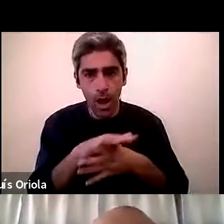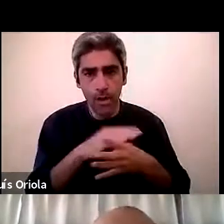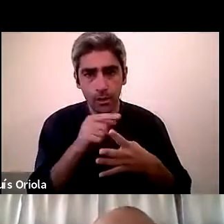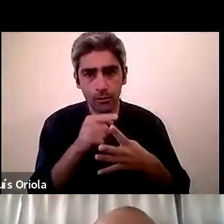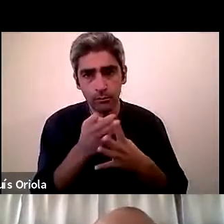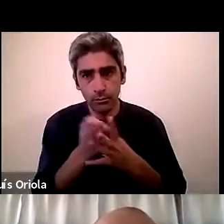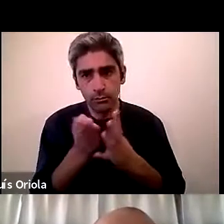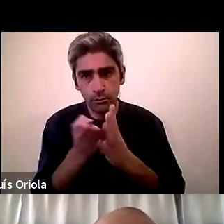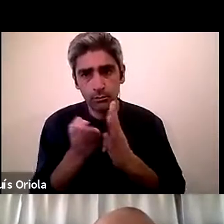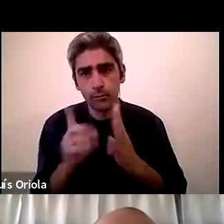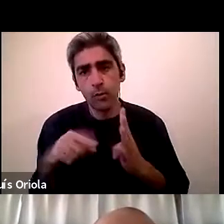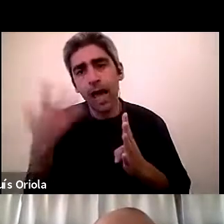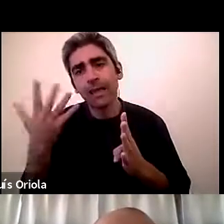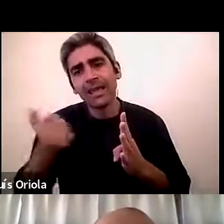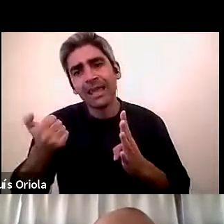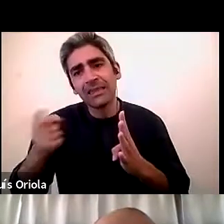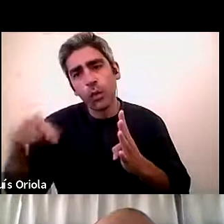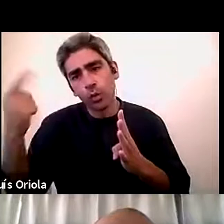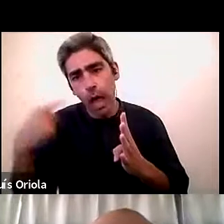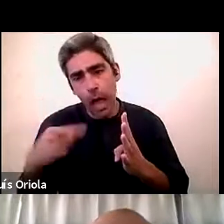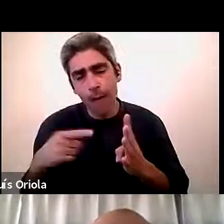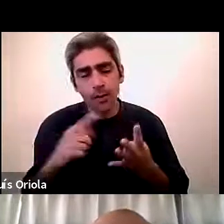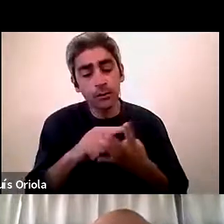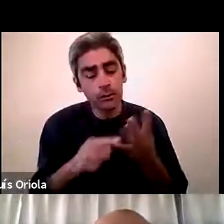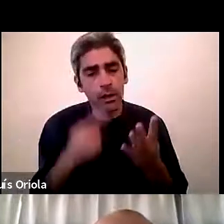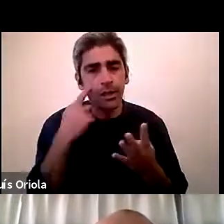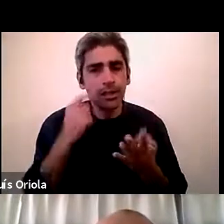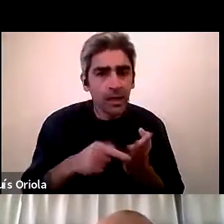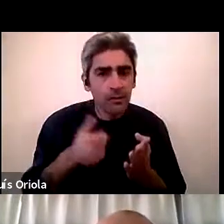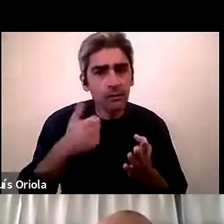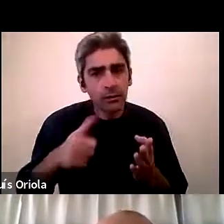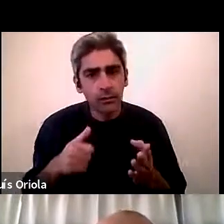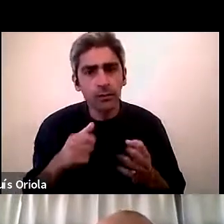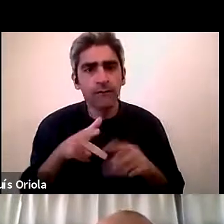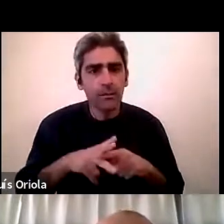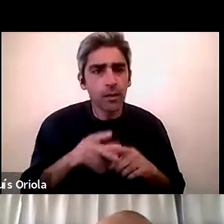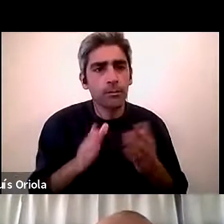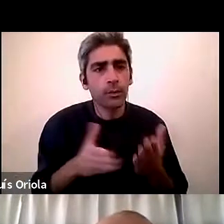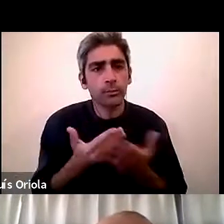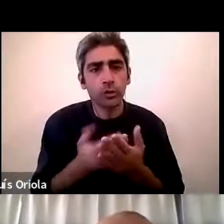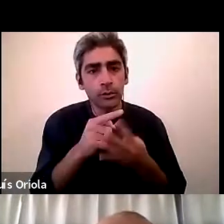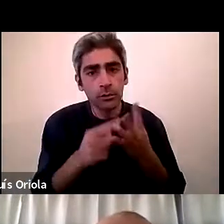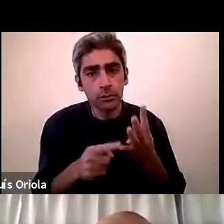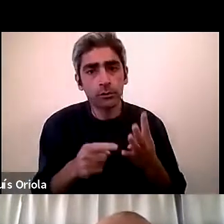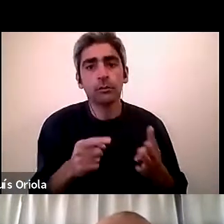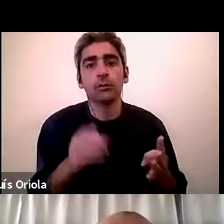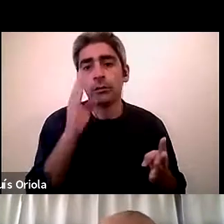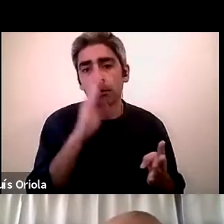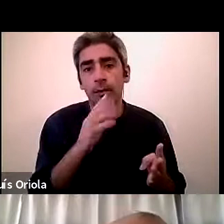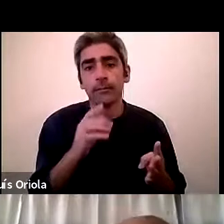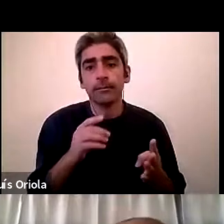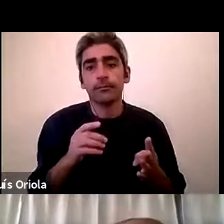dimensões, e irem testando as ferramentas, as abordagens que são propostas, e de facto